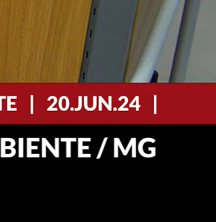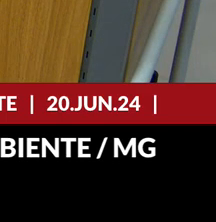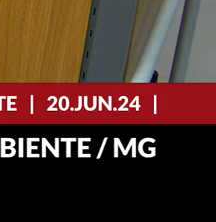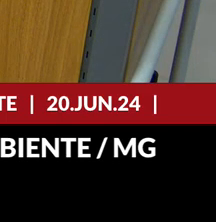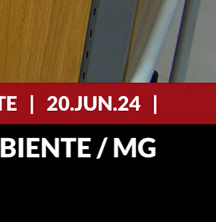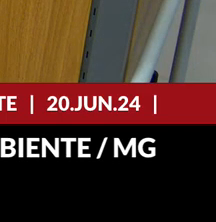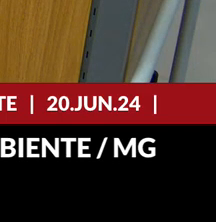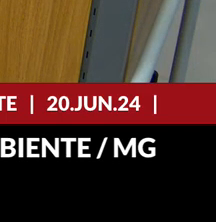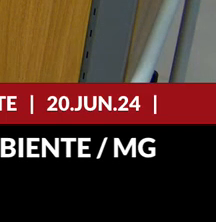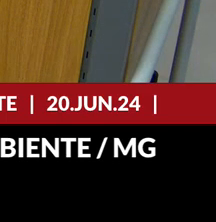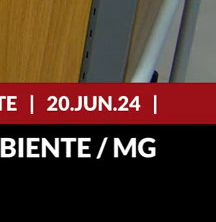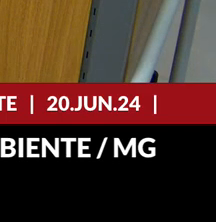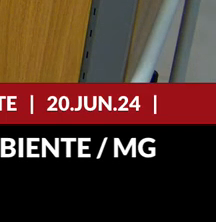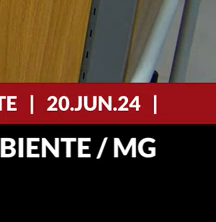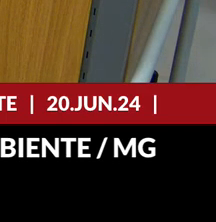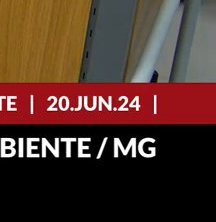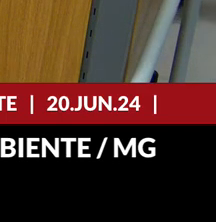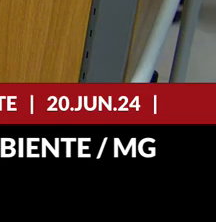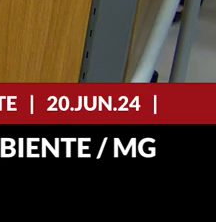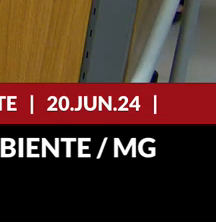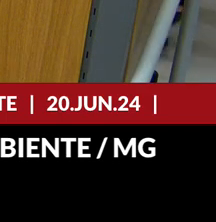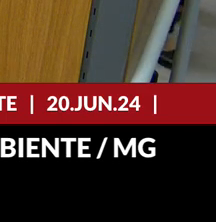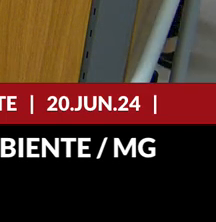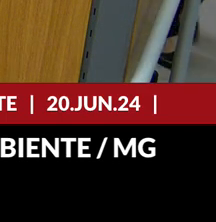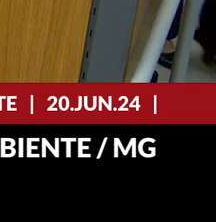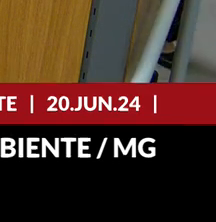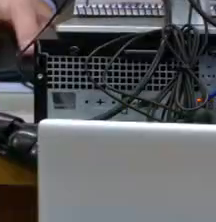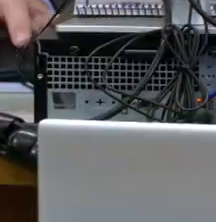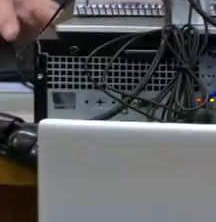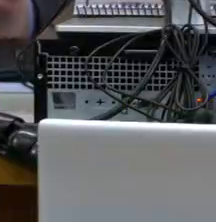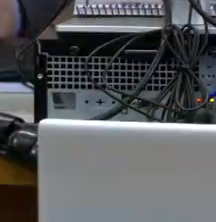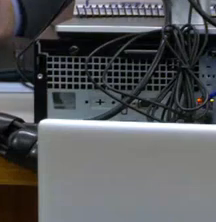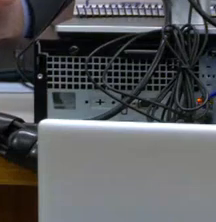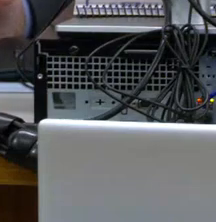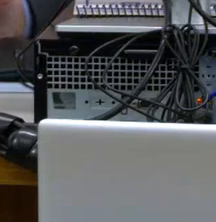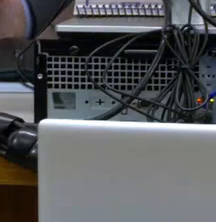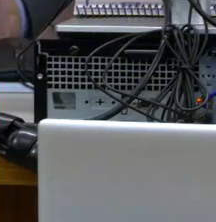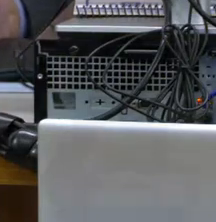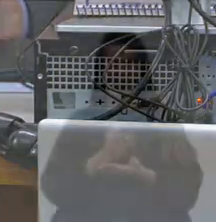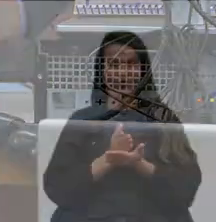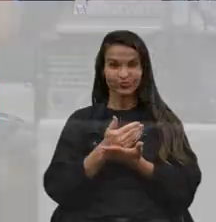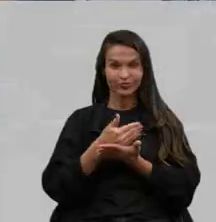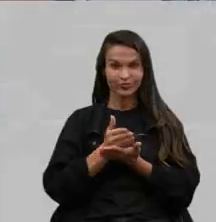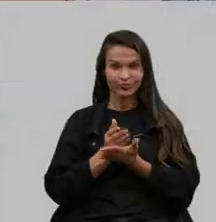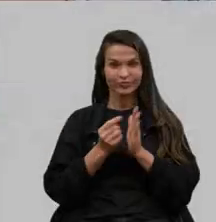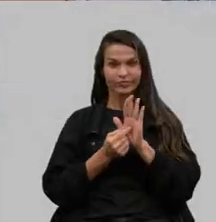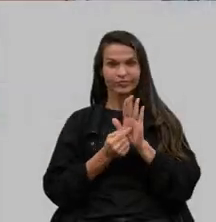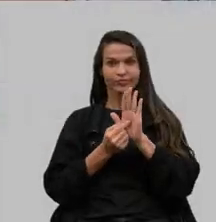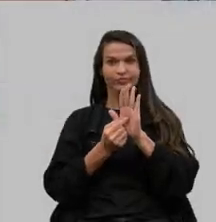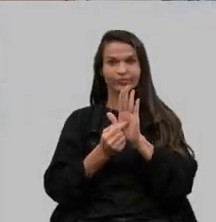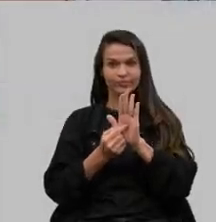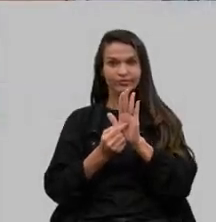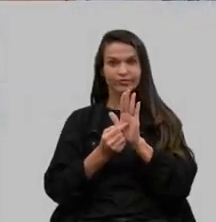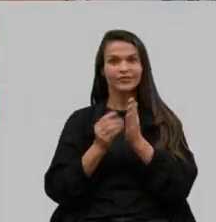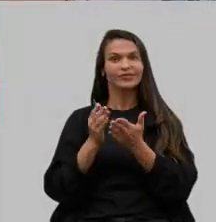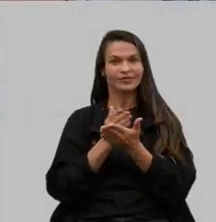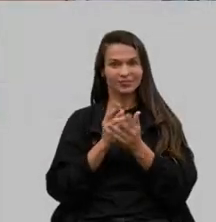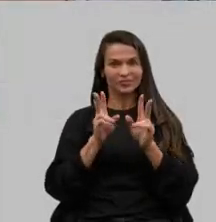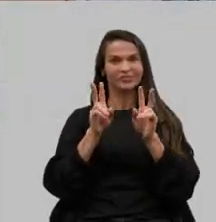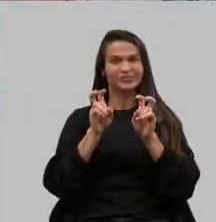Vai sim obrigada E então nós dividimos a apresentação em alguns temas Como eu